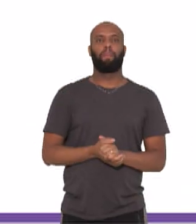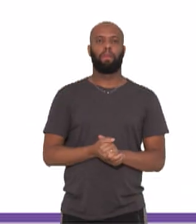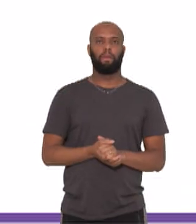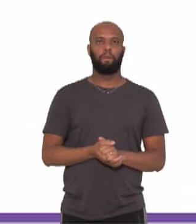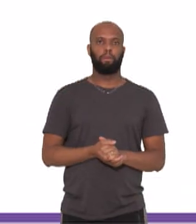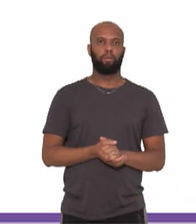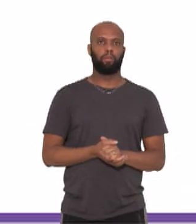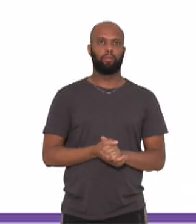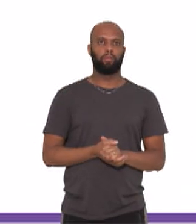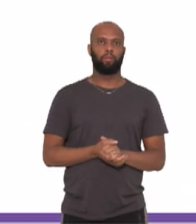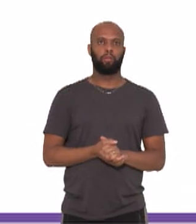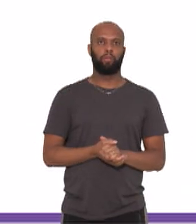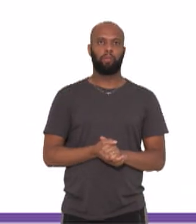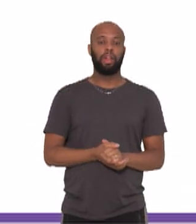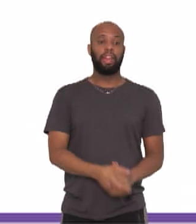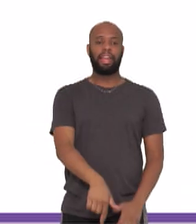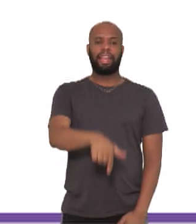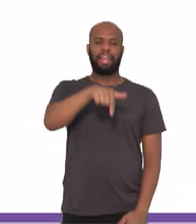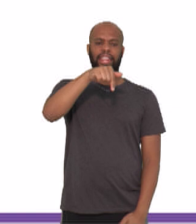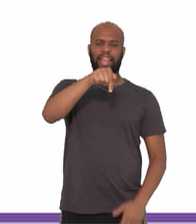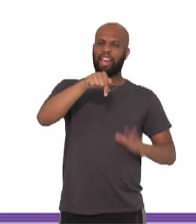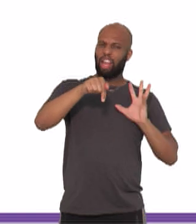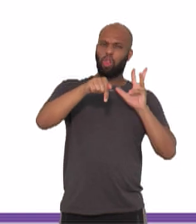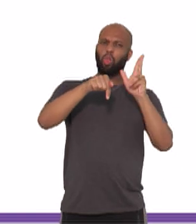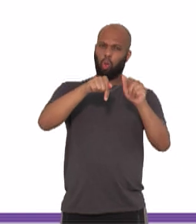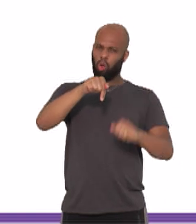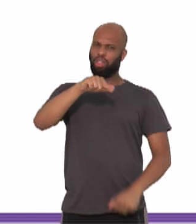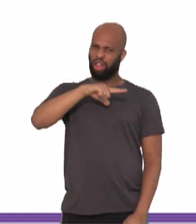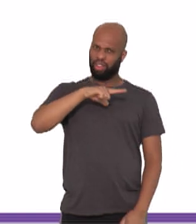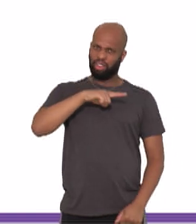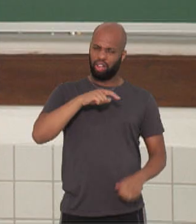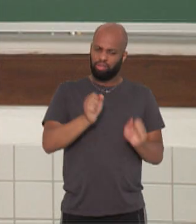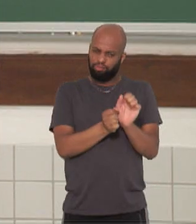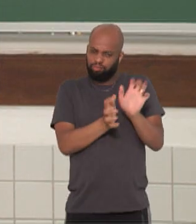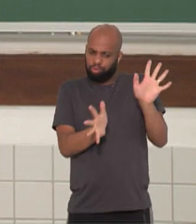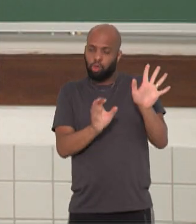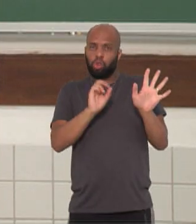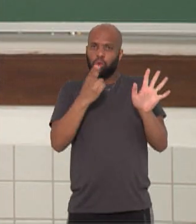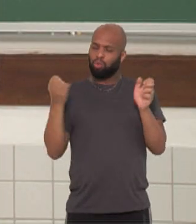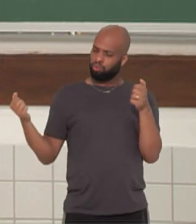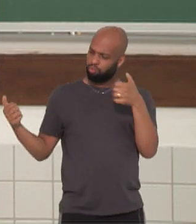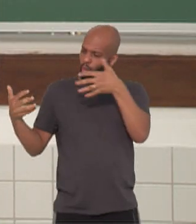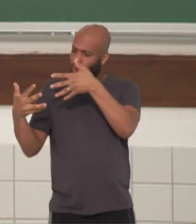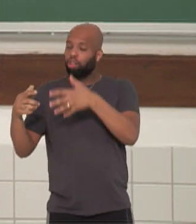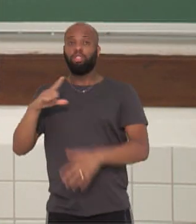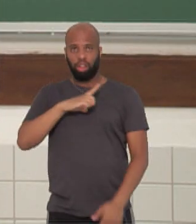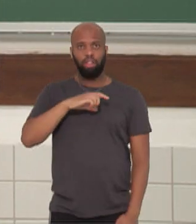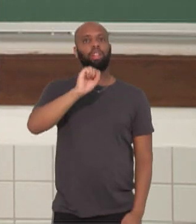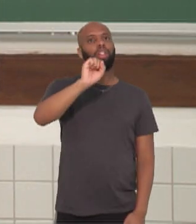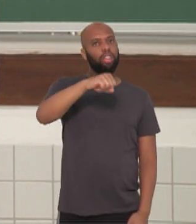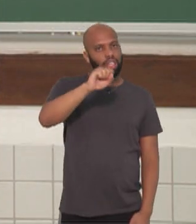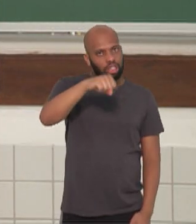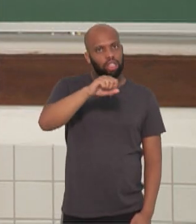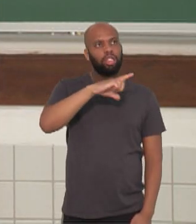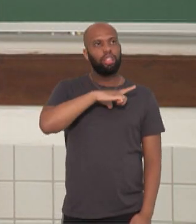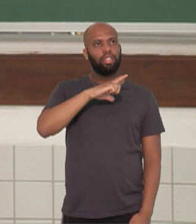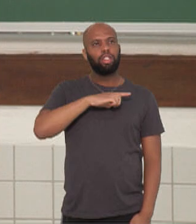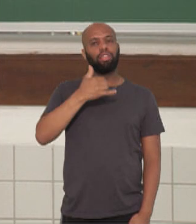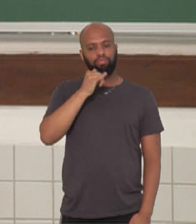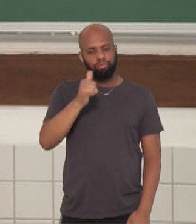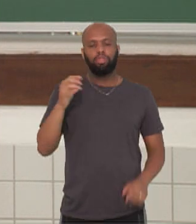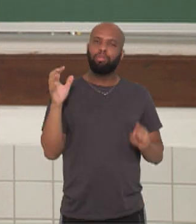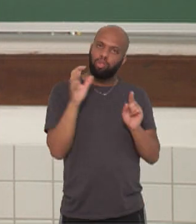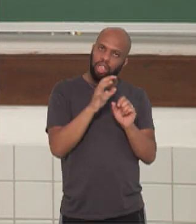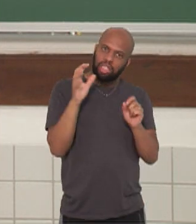Toda carga elétrica produz um campo elétrico, ou seja, toda a carga elétrica ela influencia eletricamente os seus